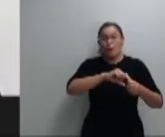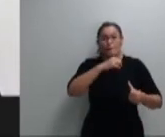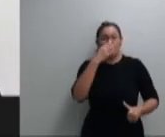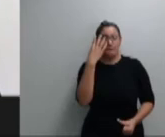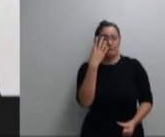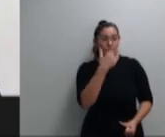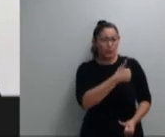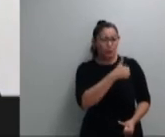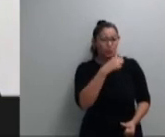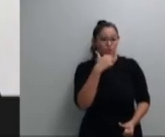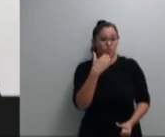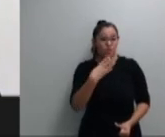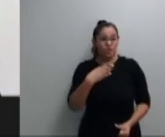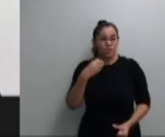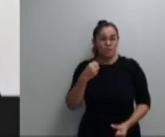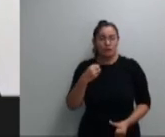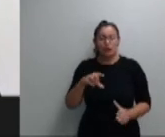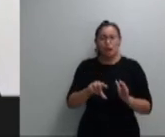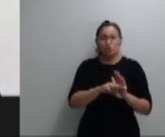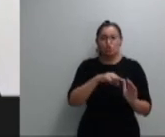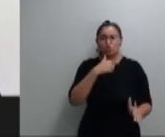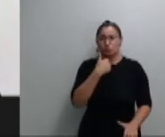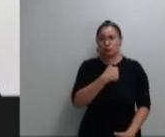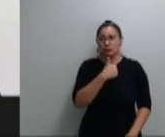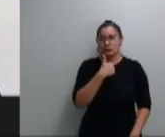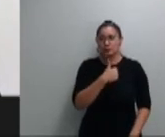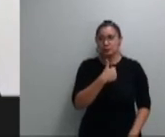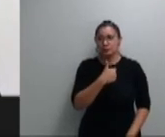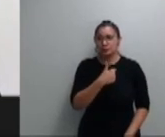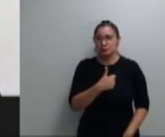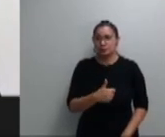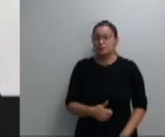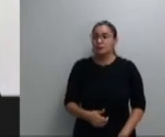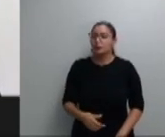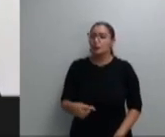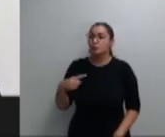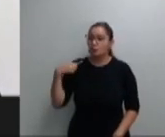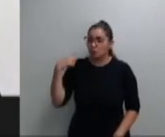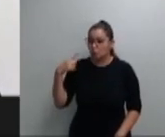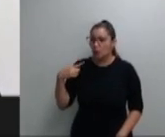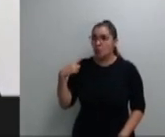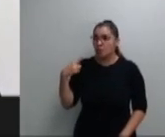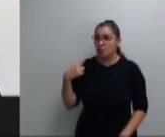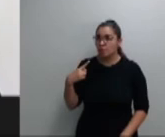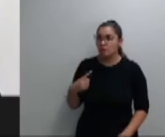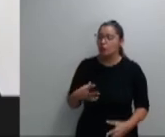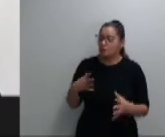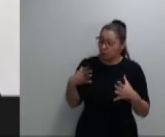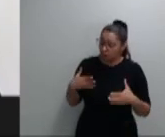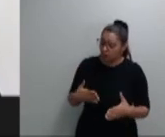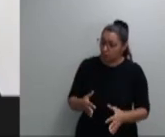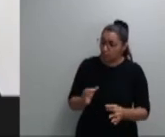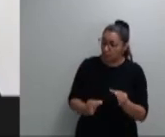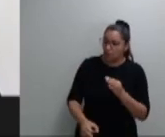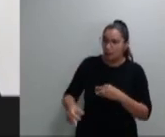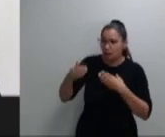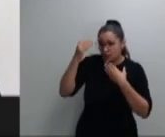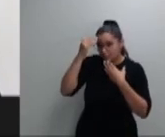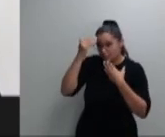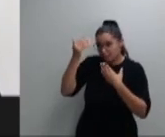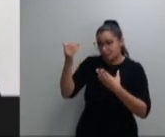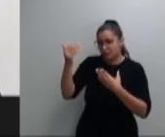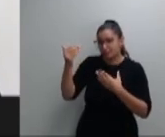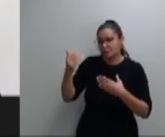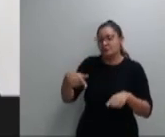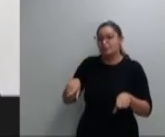do código de processo civil 2015 doutor Rafael com isso esse julgamento está ultimado agradeço também a participação de